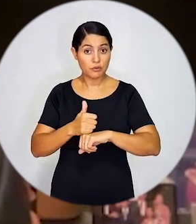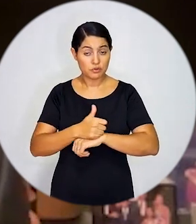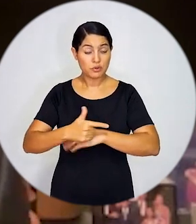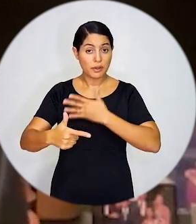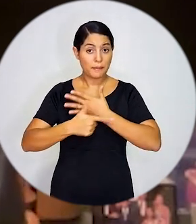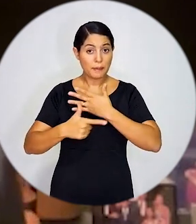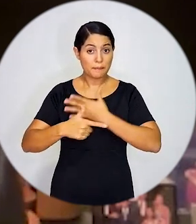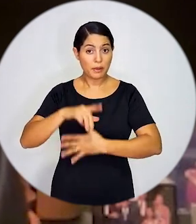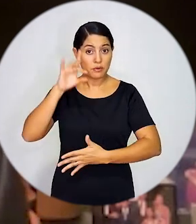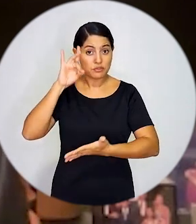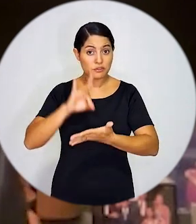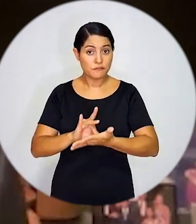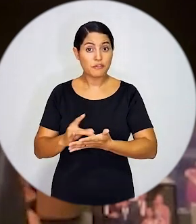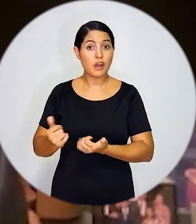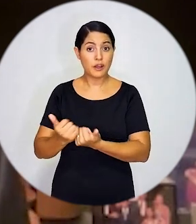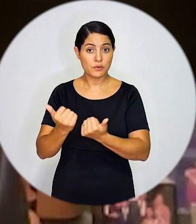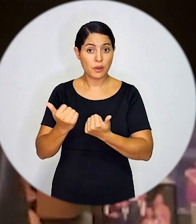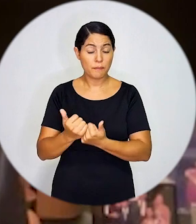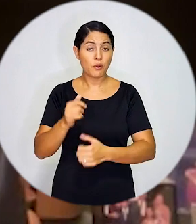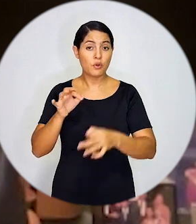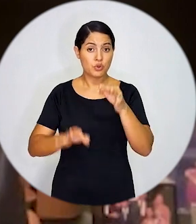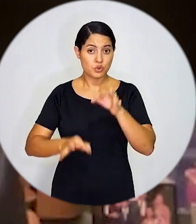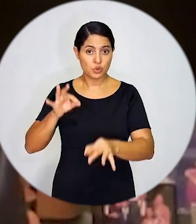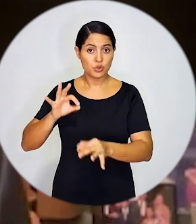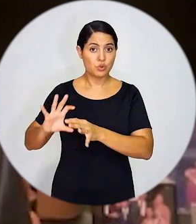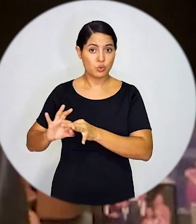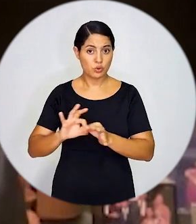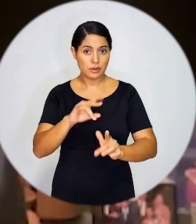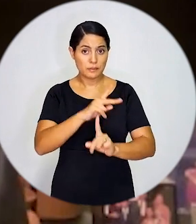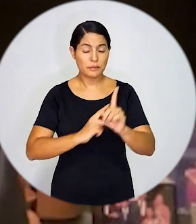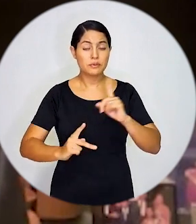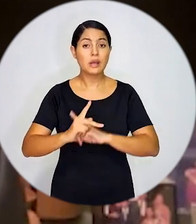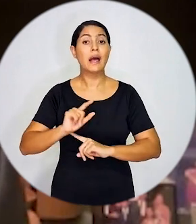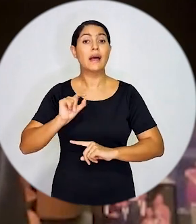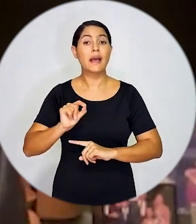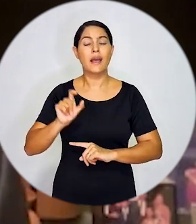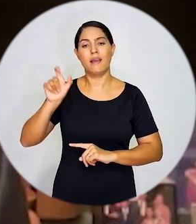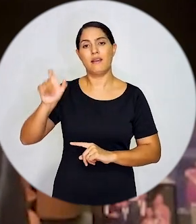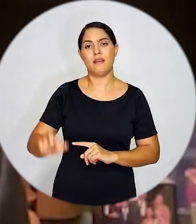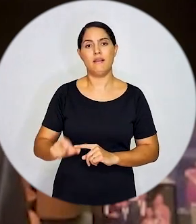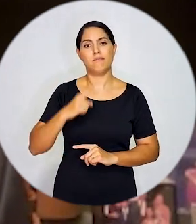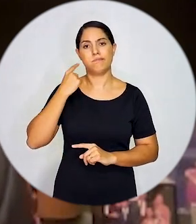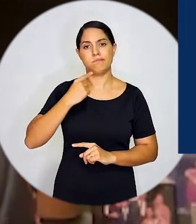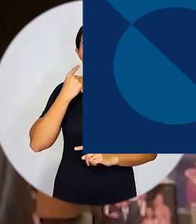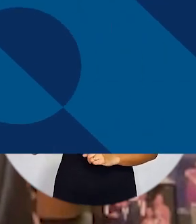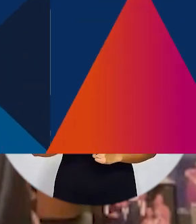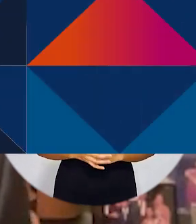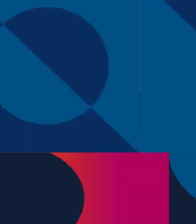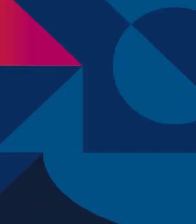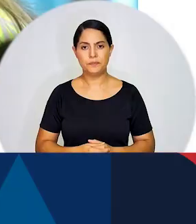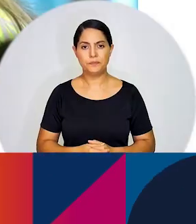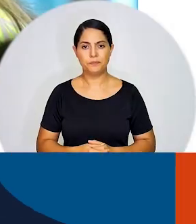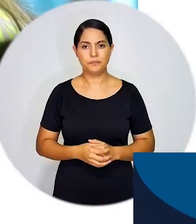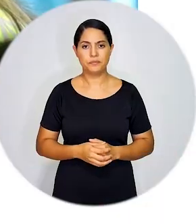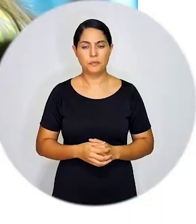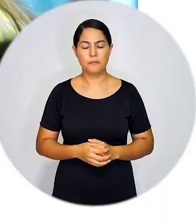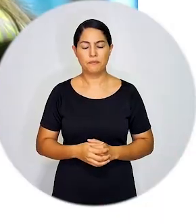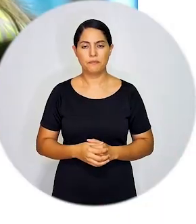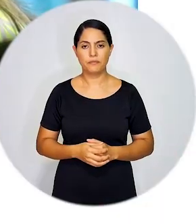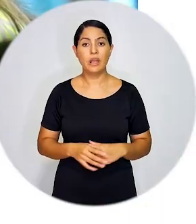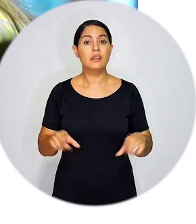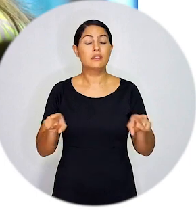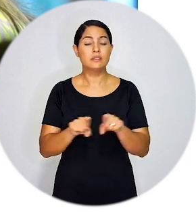efetivamente habilitado para prestar assessoria jurídica previdenciária é o advogado.